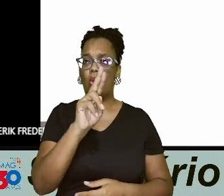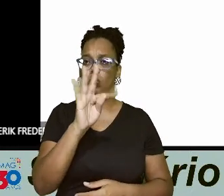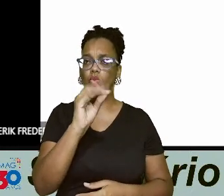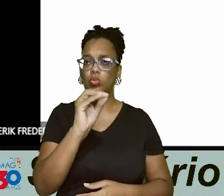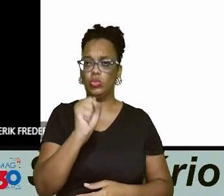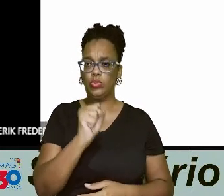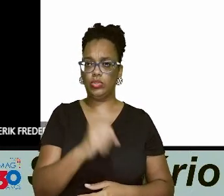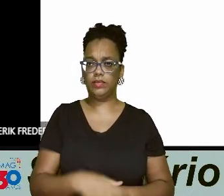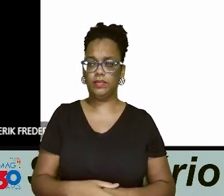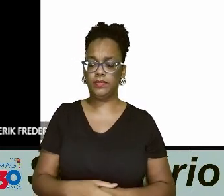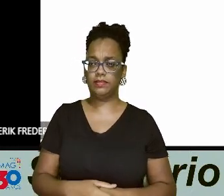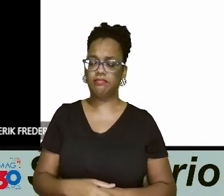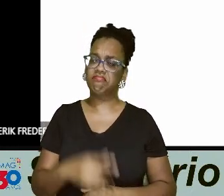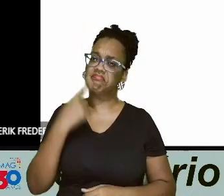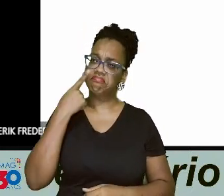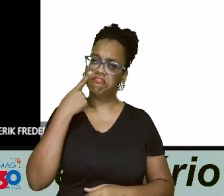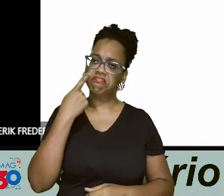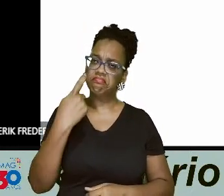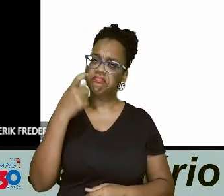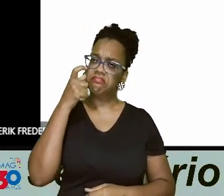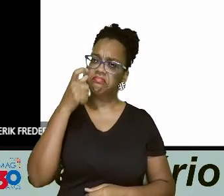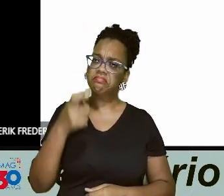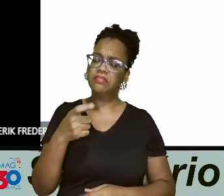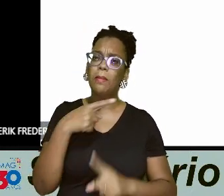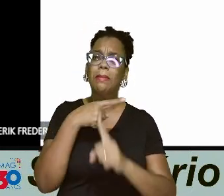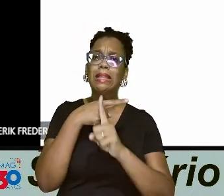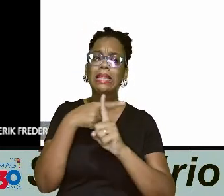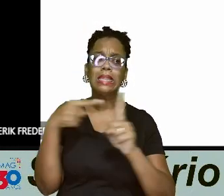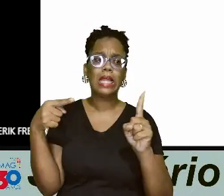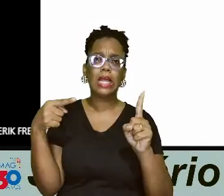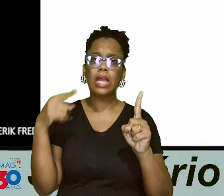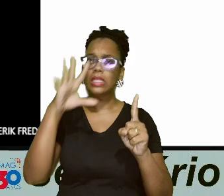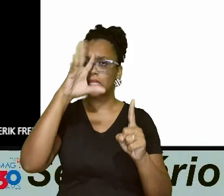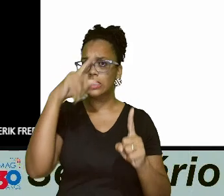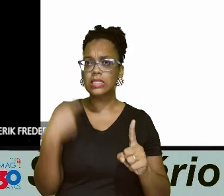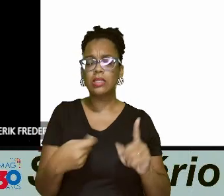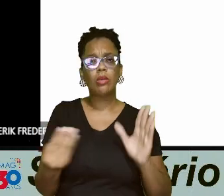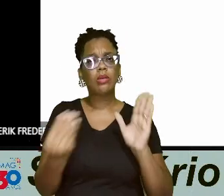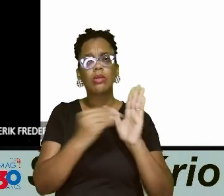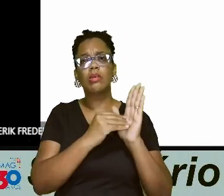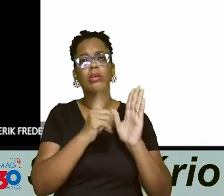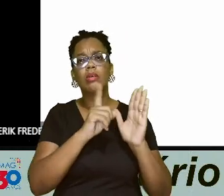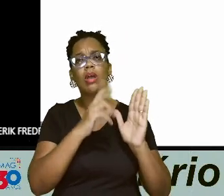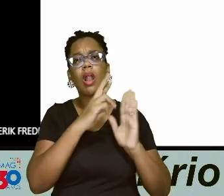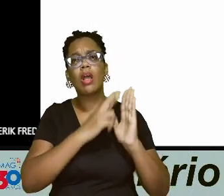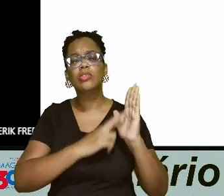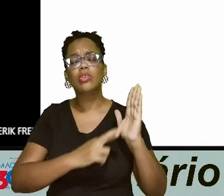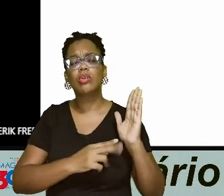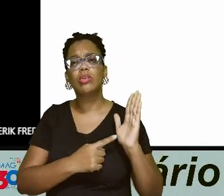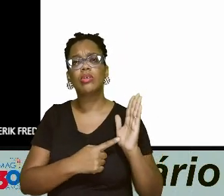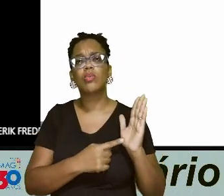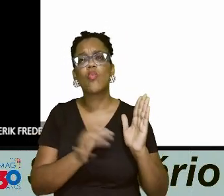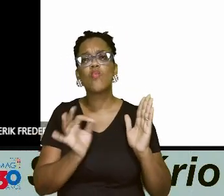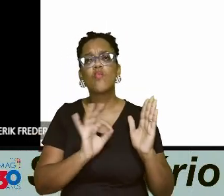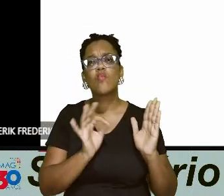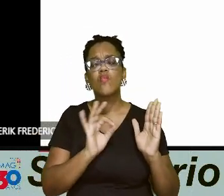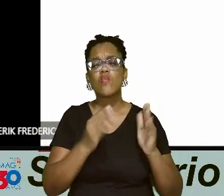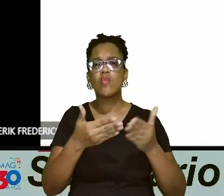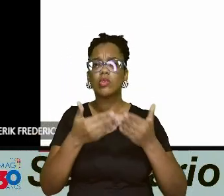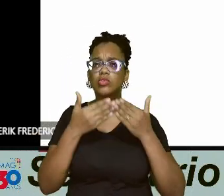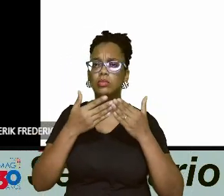interessante, né? Metade das decisões não constou do relatório se essa suspensão foi